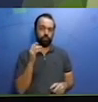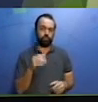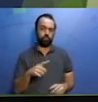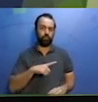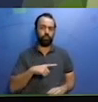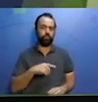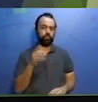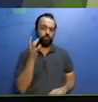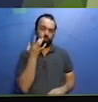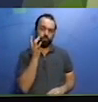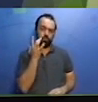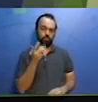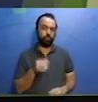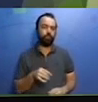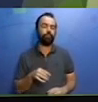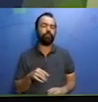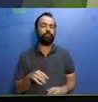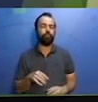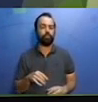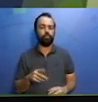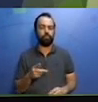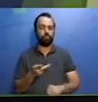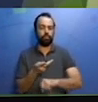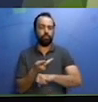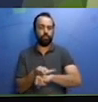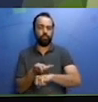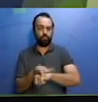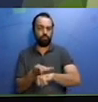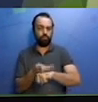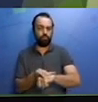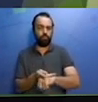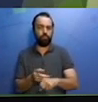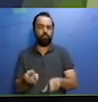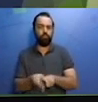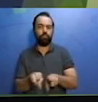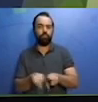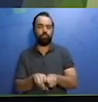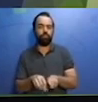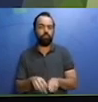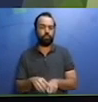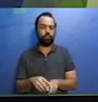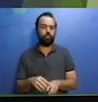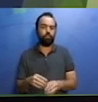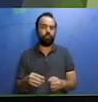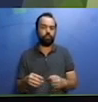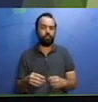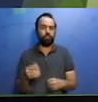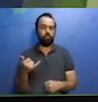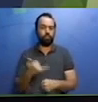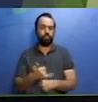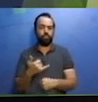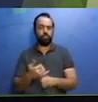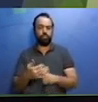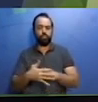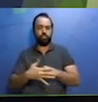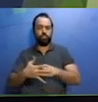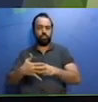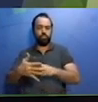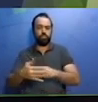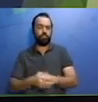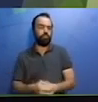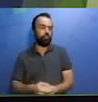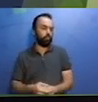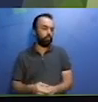cobre. Então, o primeiro elemento que vai entrar em fusão vai ser a prata, que ela tem a temperatura